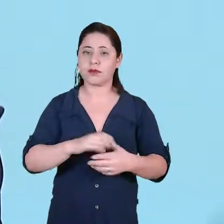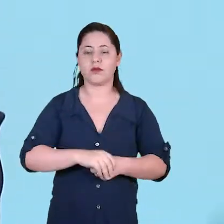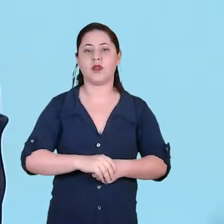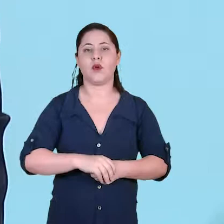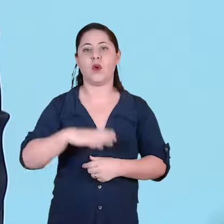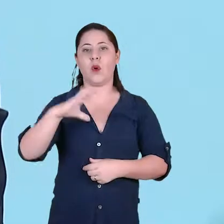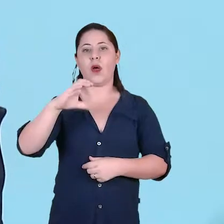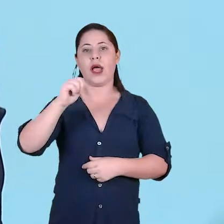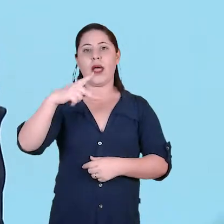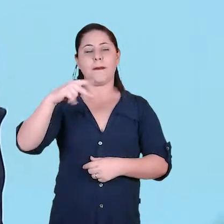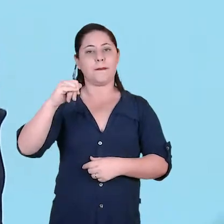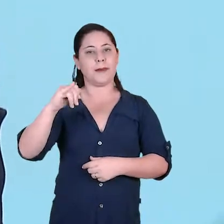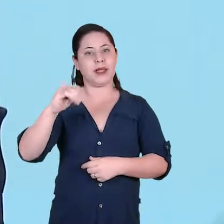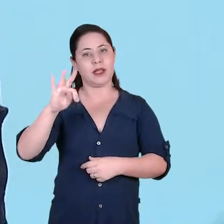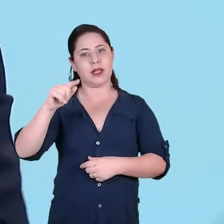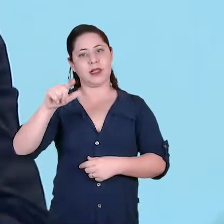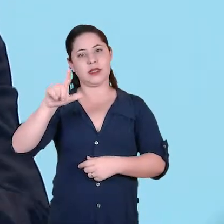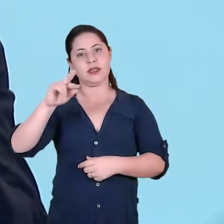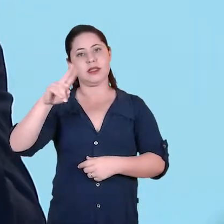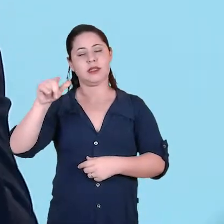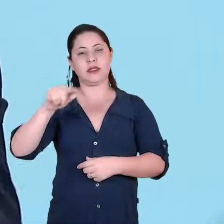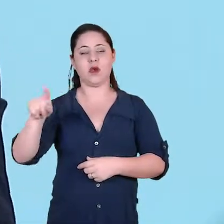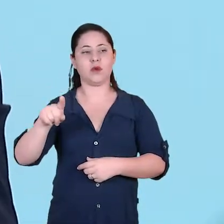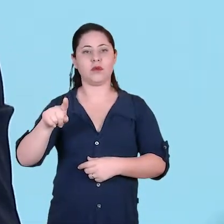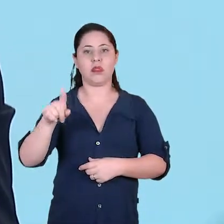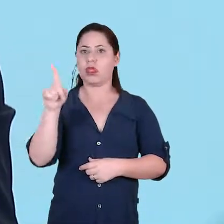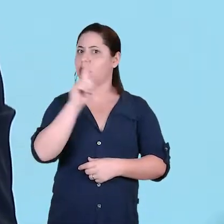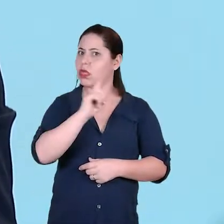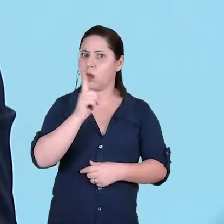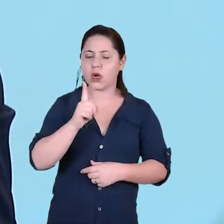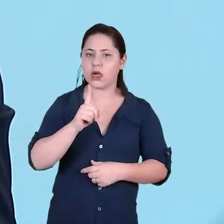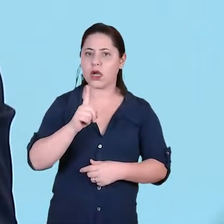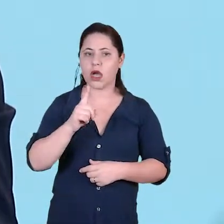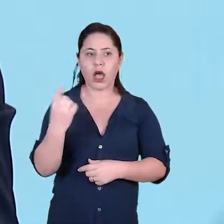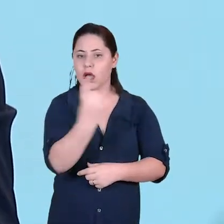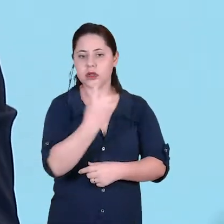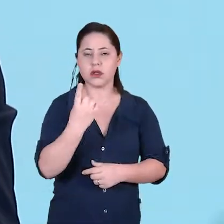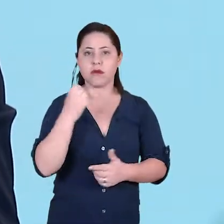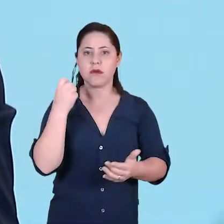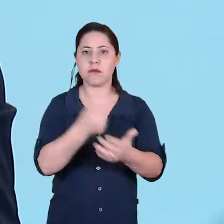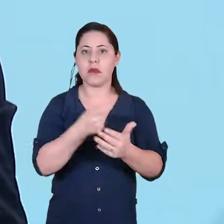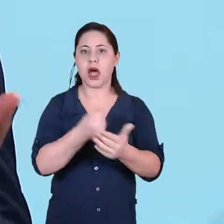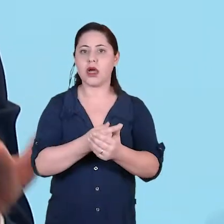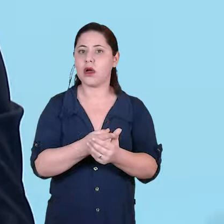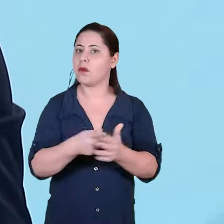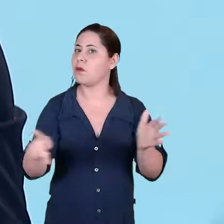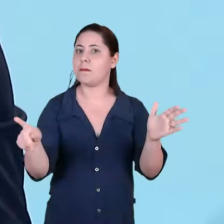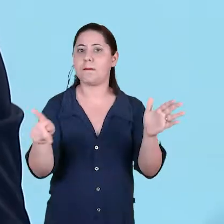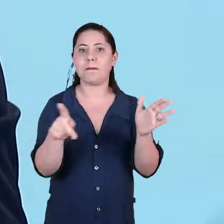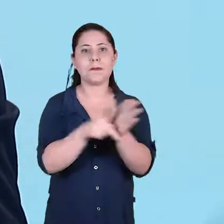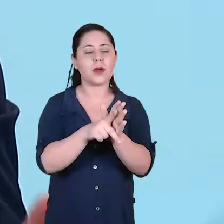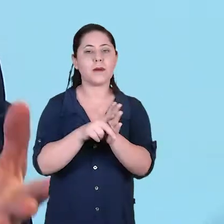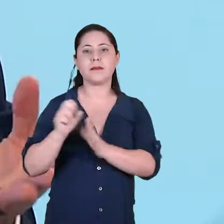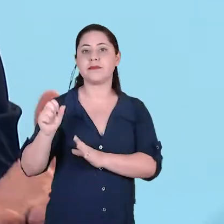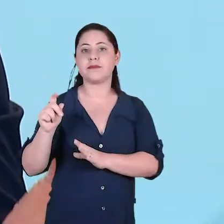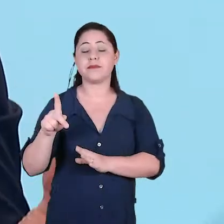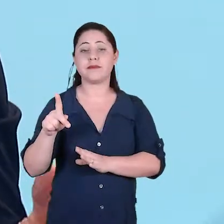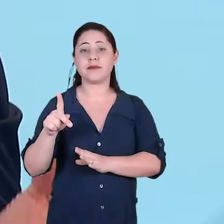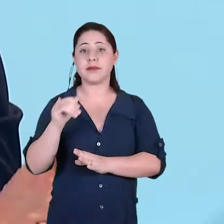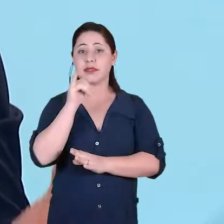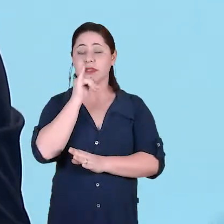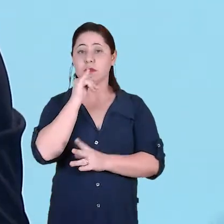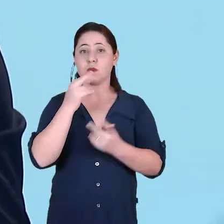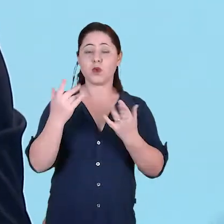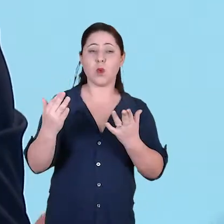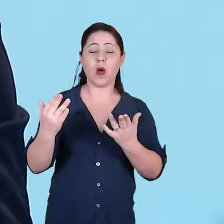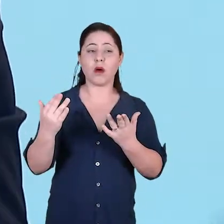capitalização não é solidário, ele é cada um contribuindo para si mesmo, né? Então você contribui como se estivesse fazendo